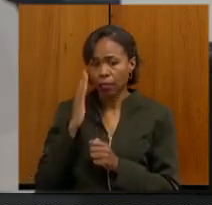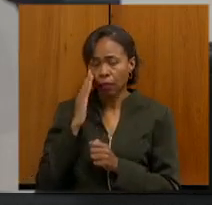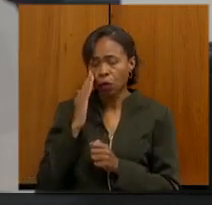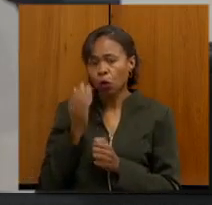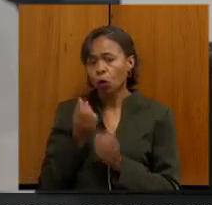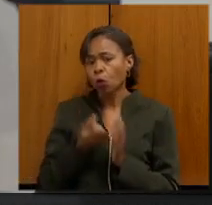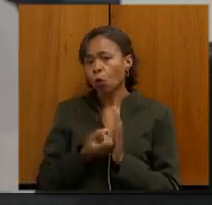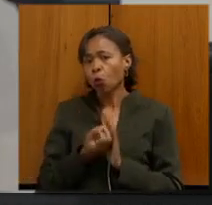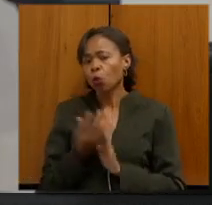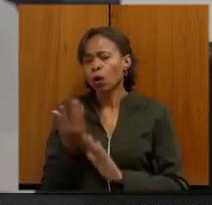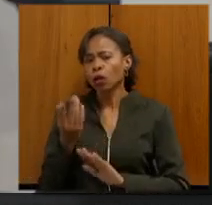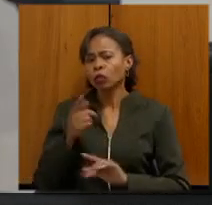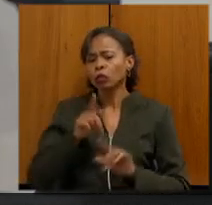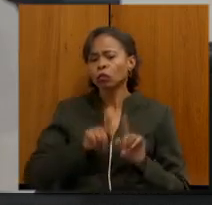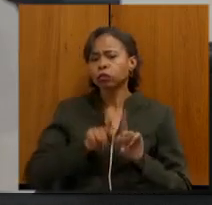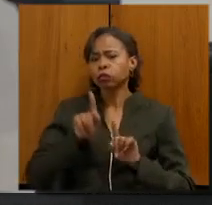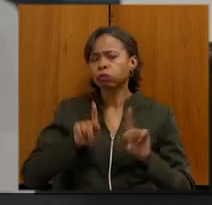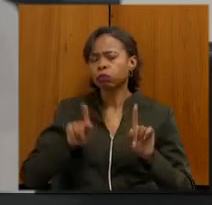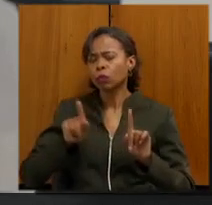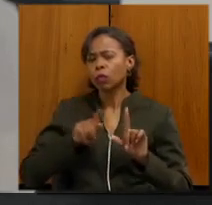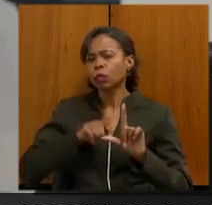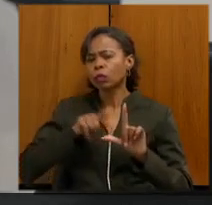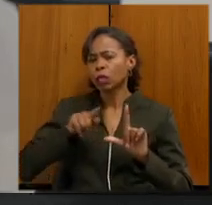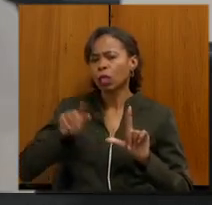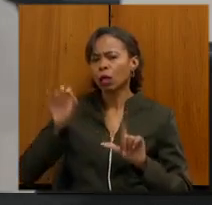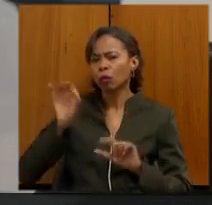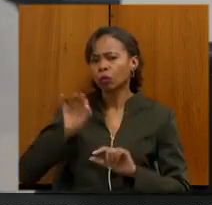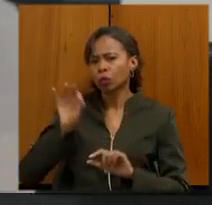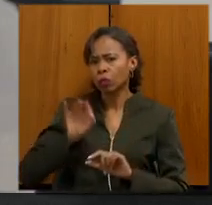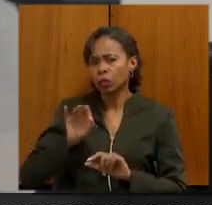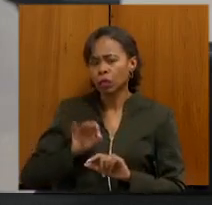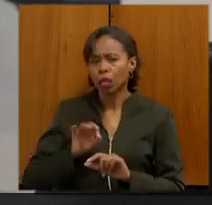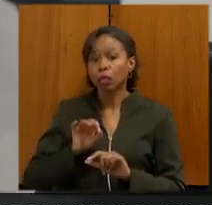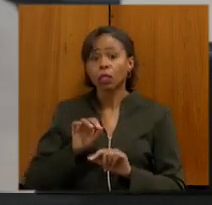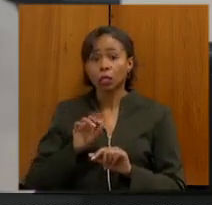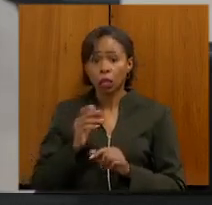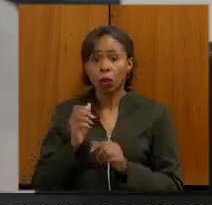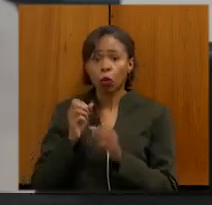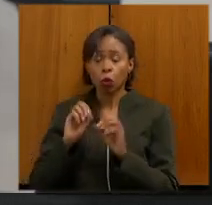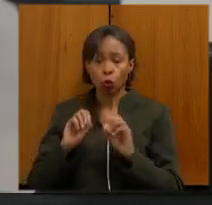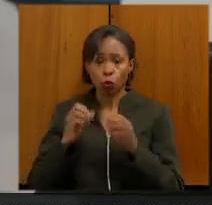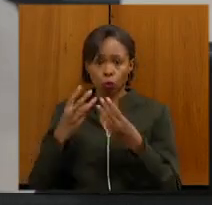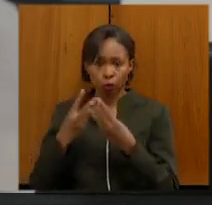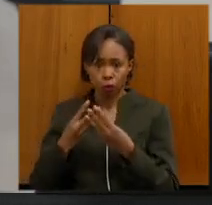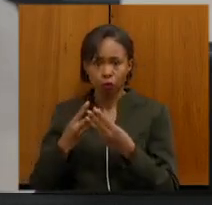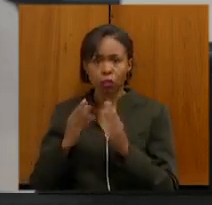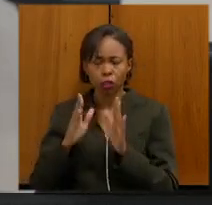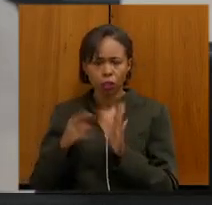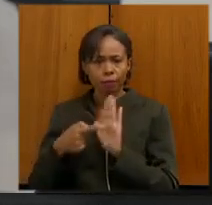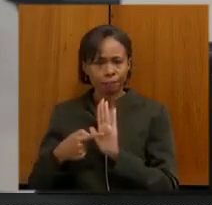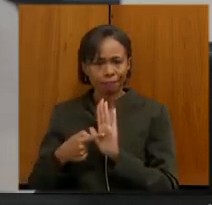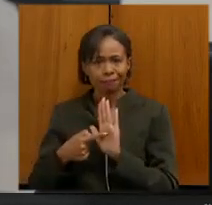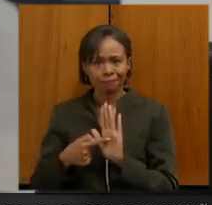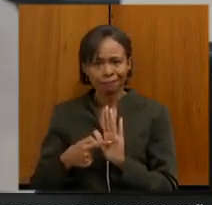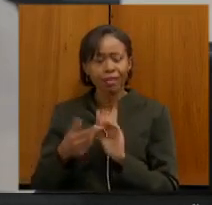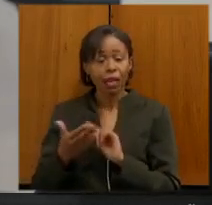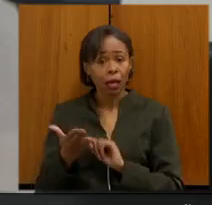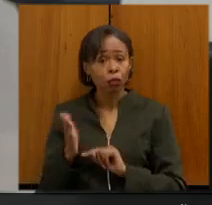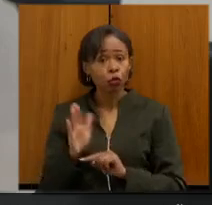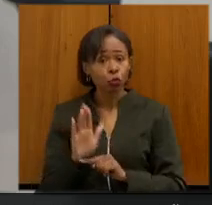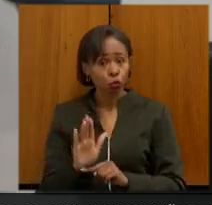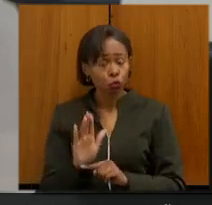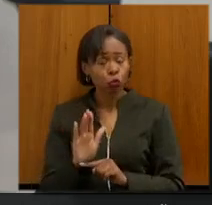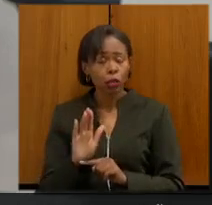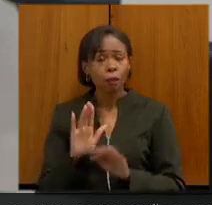indicadores de atuação da mesa eu acho o PowerPoint o material que se tu e aqui né ajuda um pouco